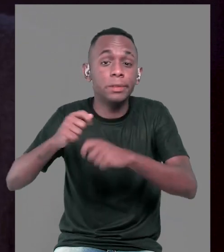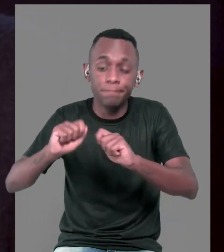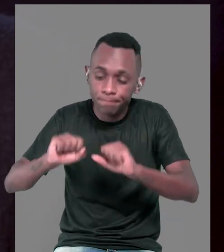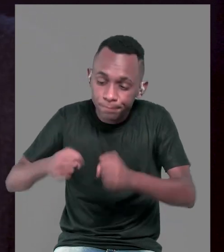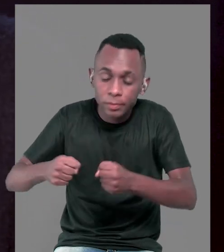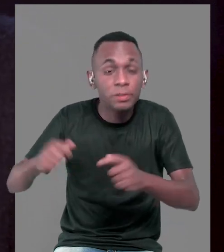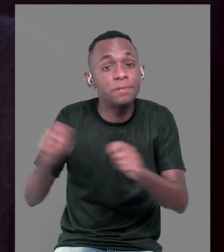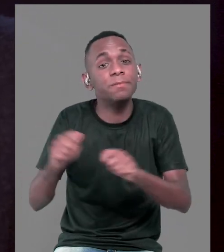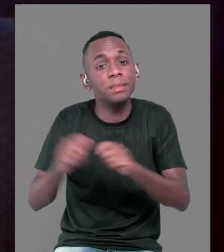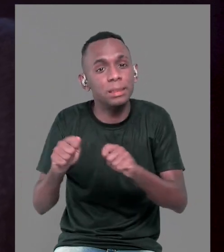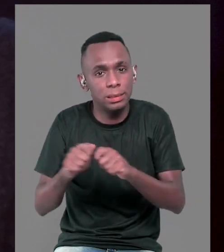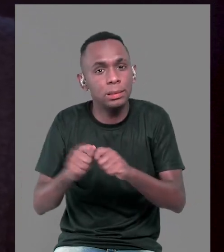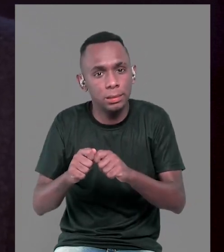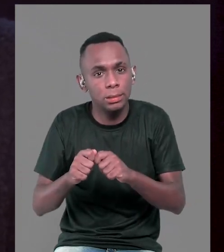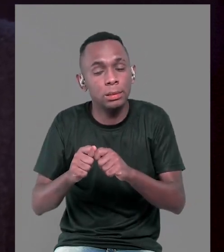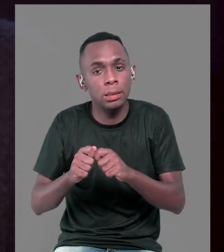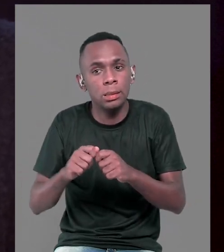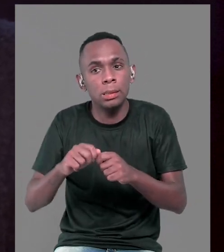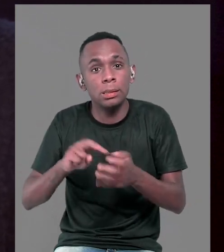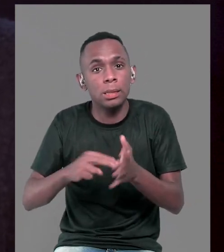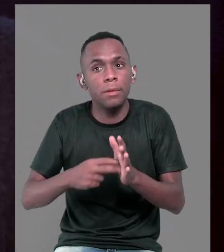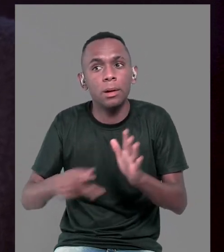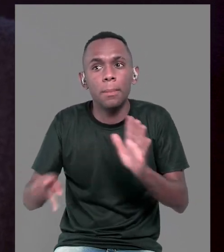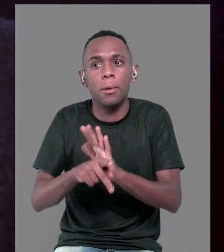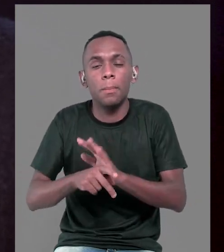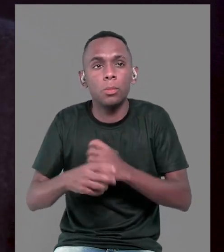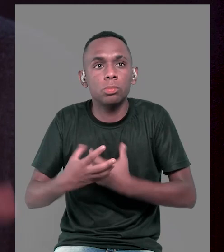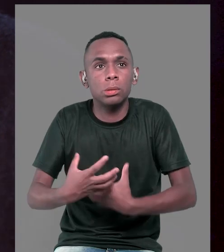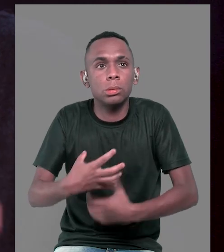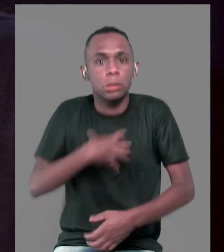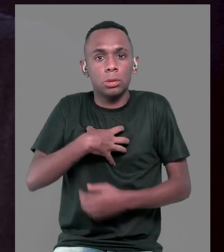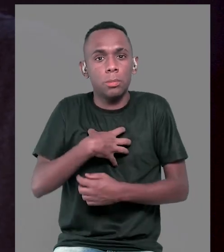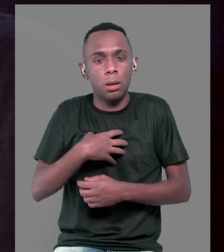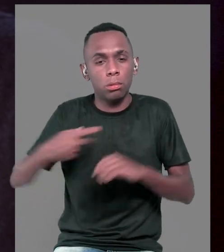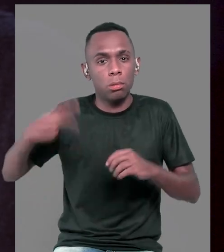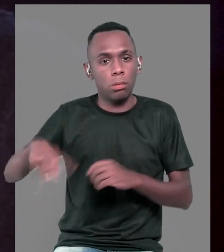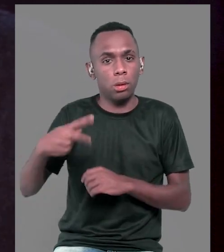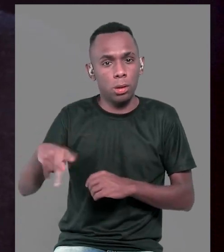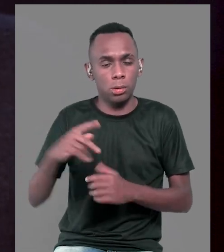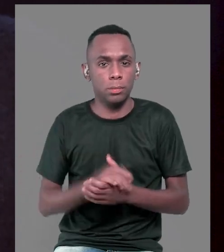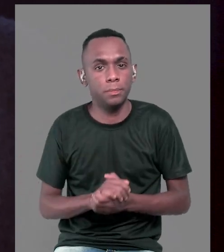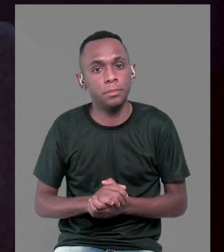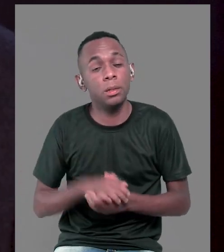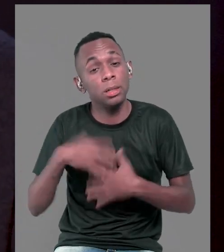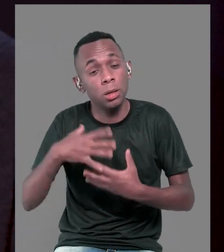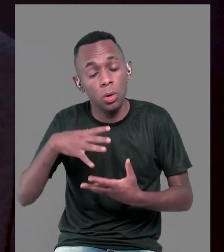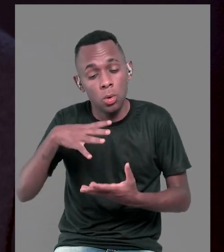se fosse um instinto. O espírito, portanto, aqui tem algo